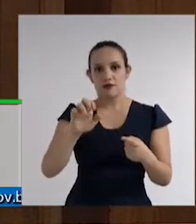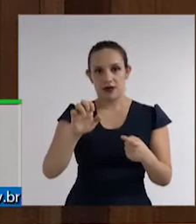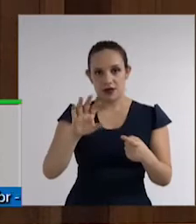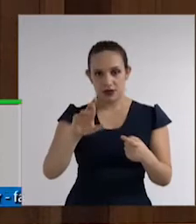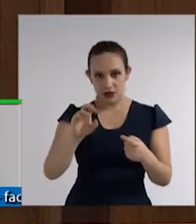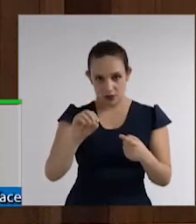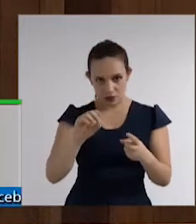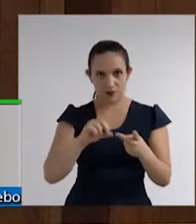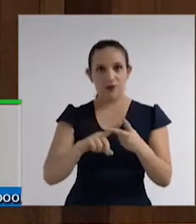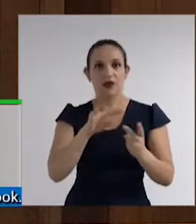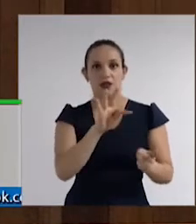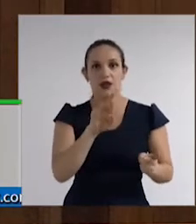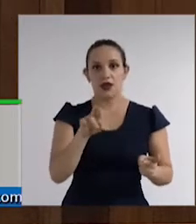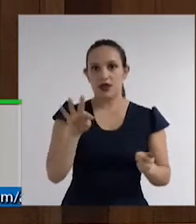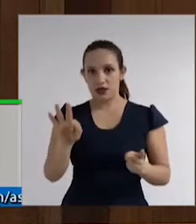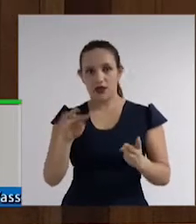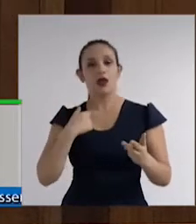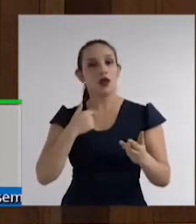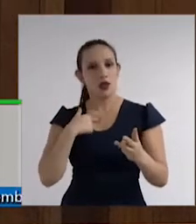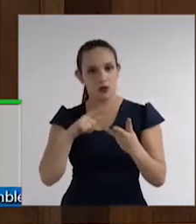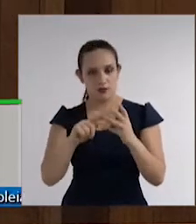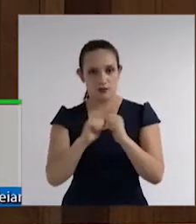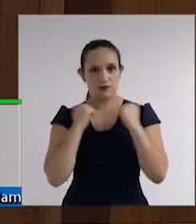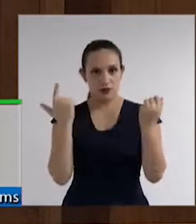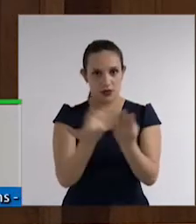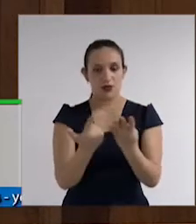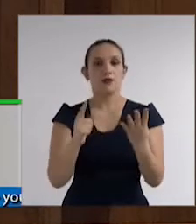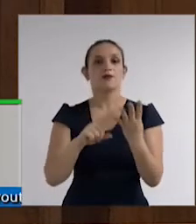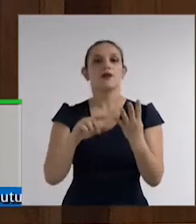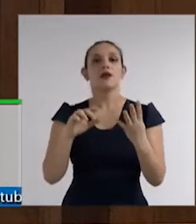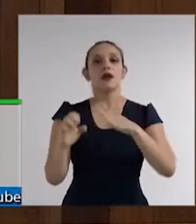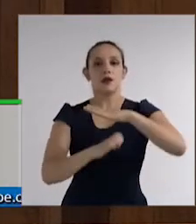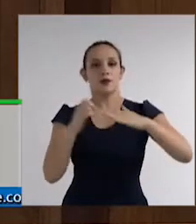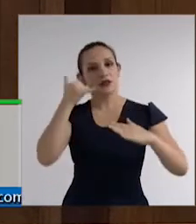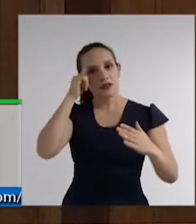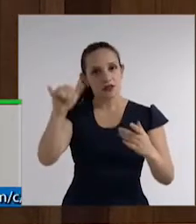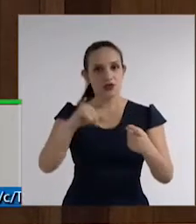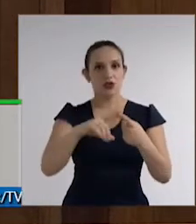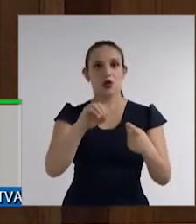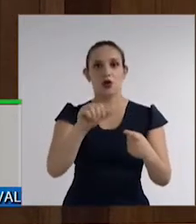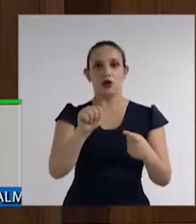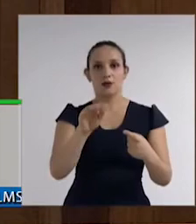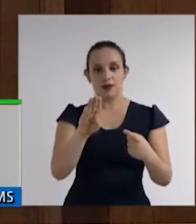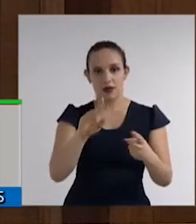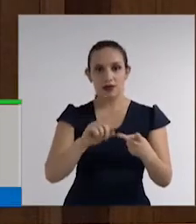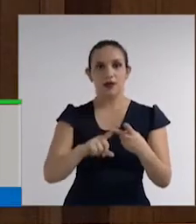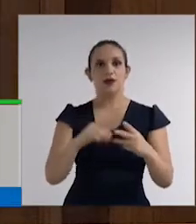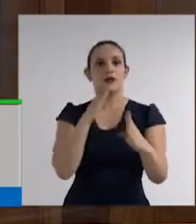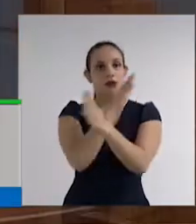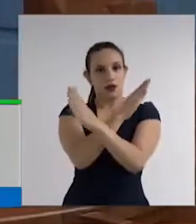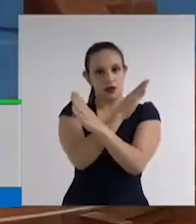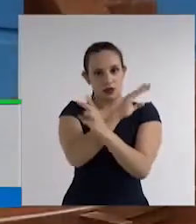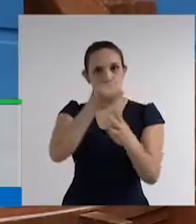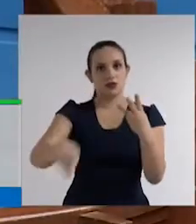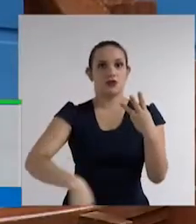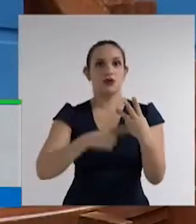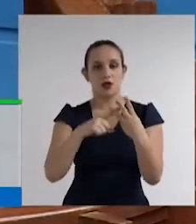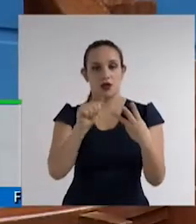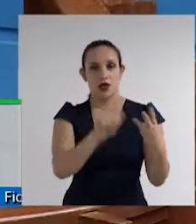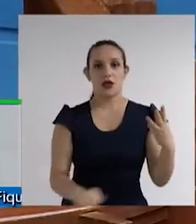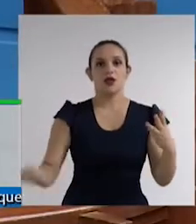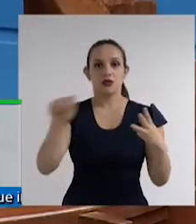TRT, eu representando a Assembleia, a Energisa, a OAB, a Caixa Econômica Federal, a